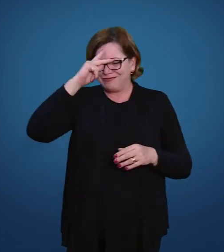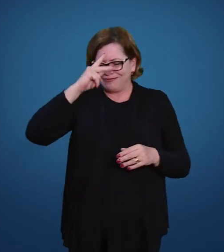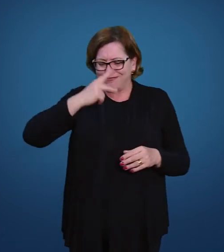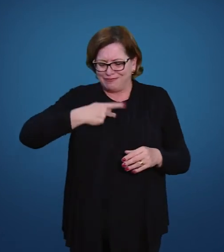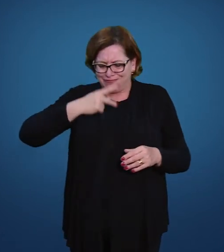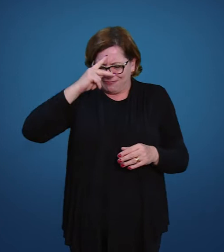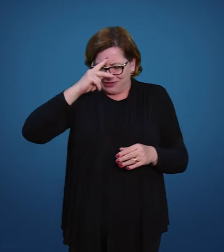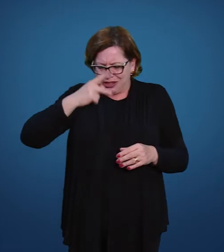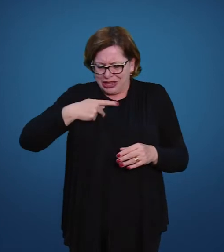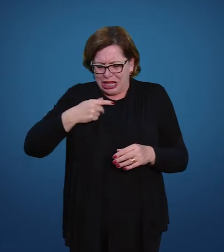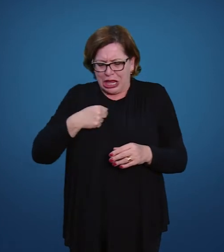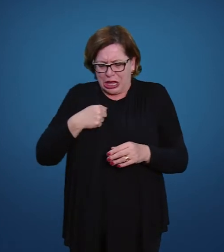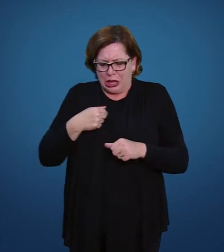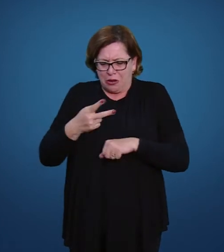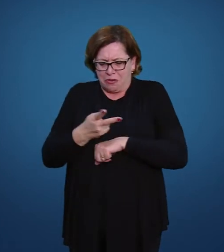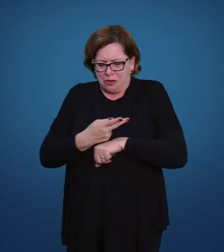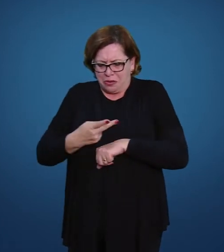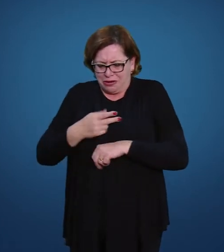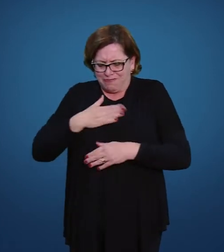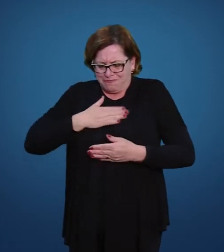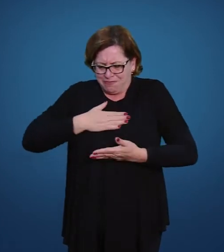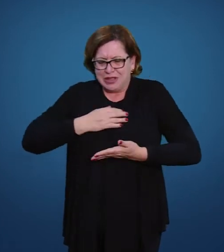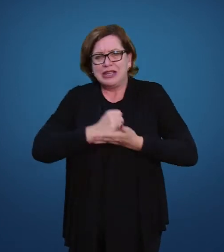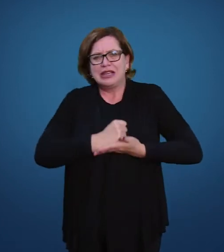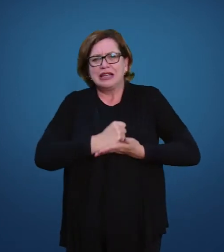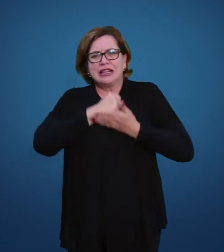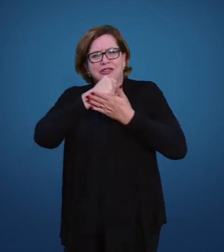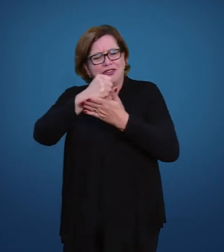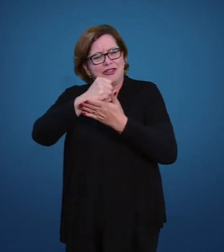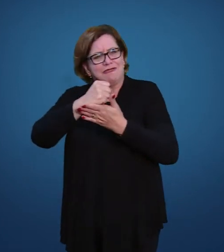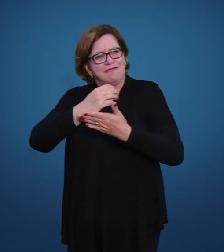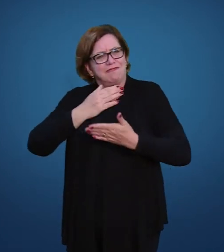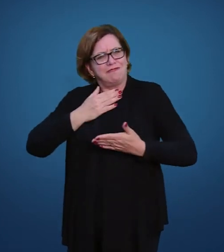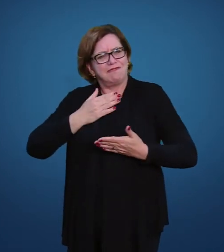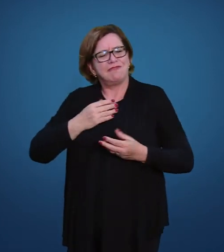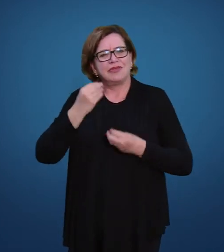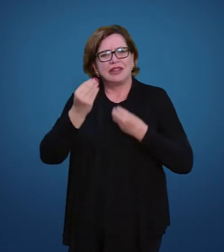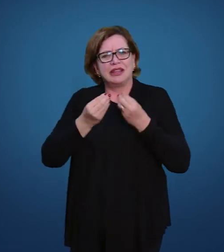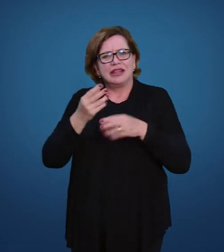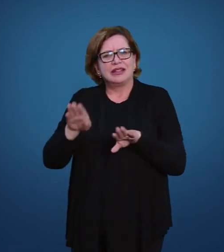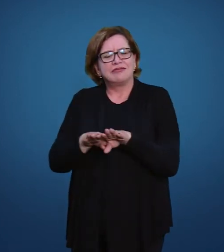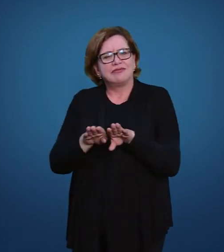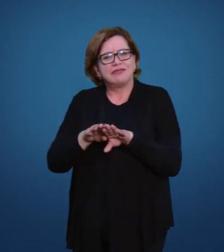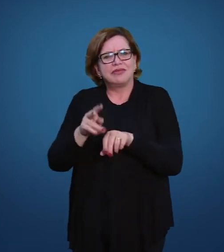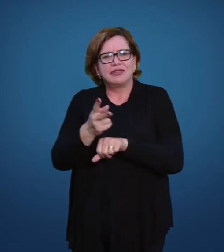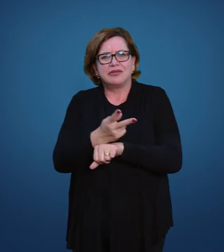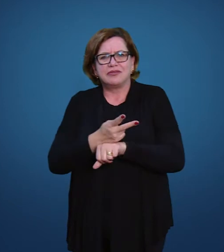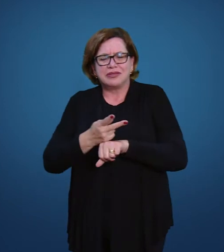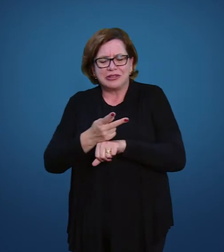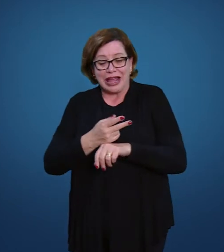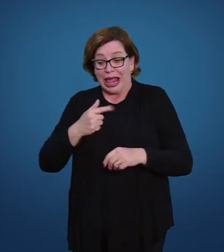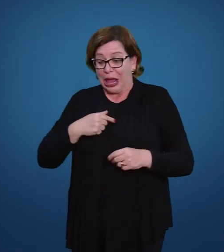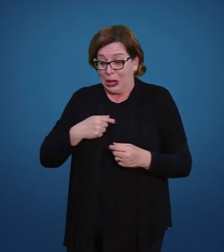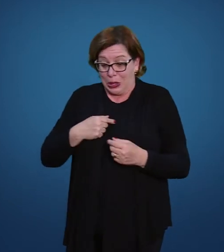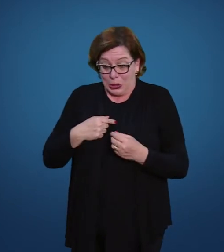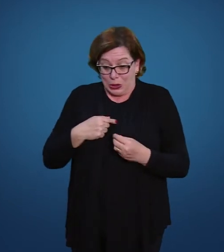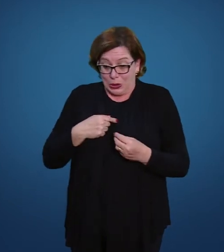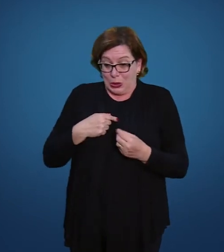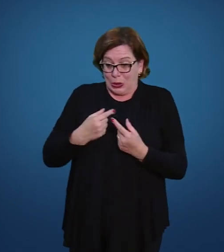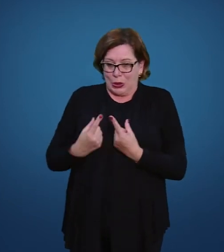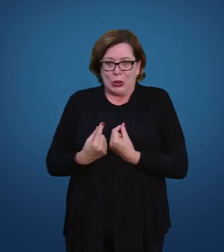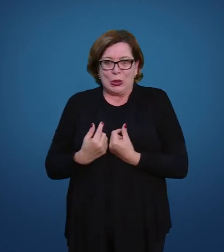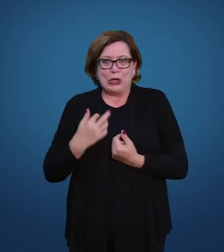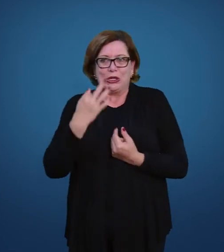buscando a sua cura, a sua salvação, muitas vezes buscando até a sua prosperidade